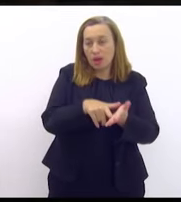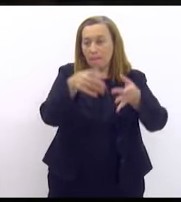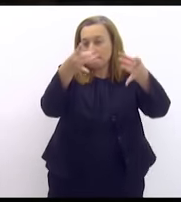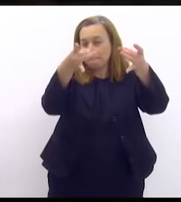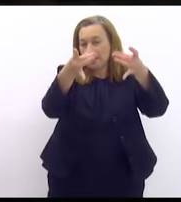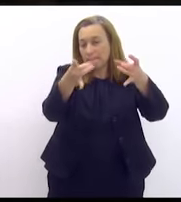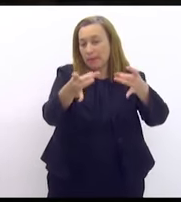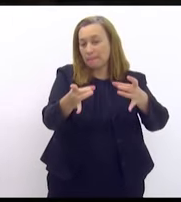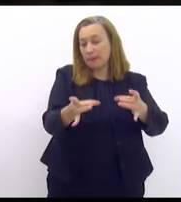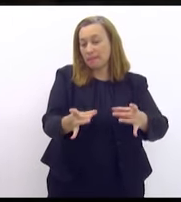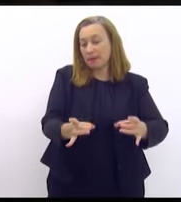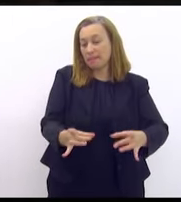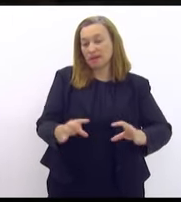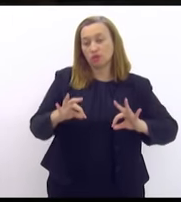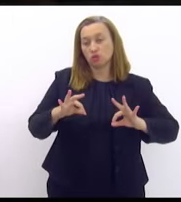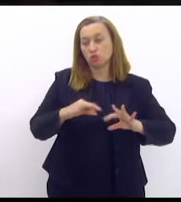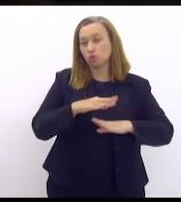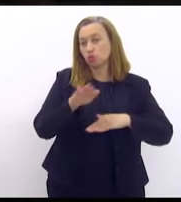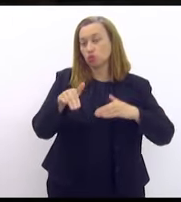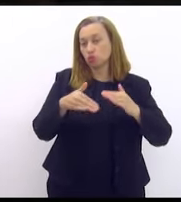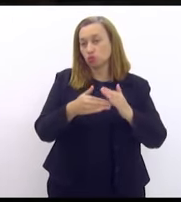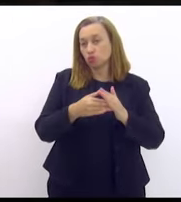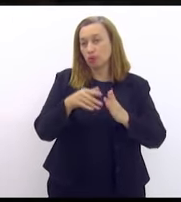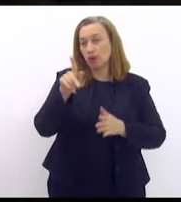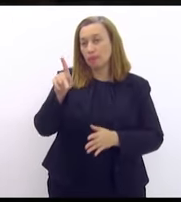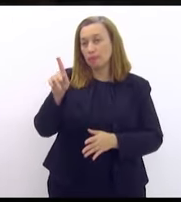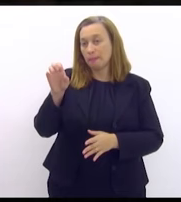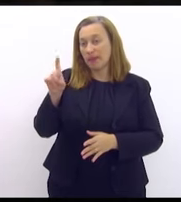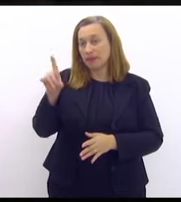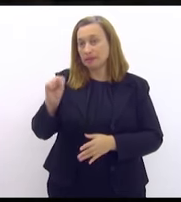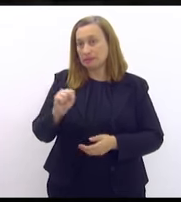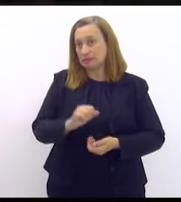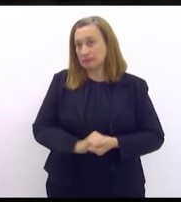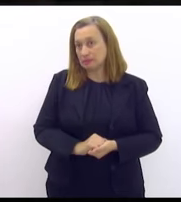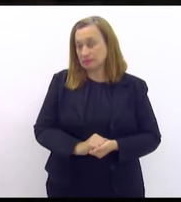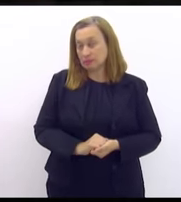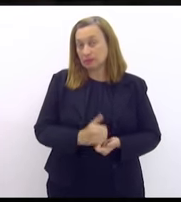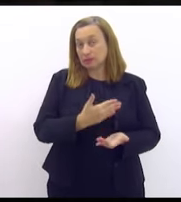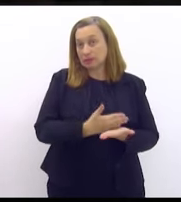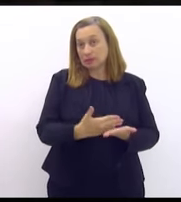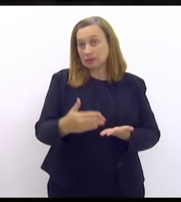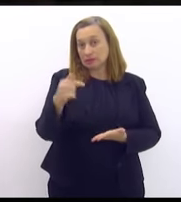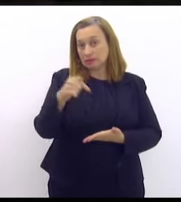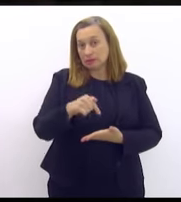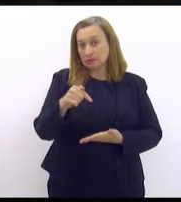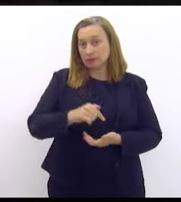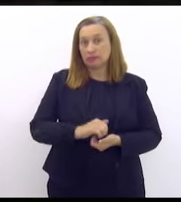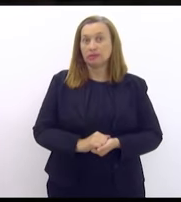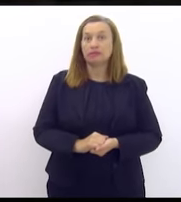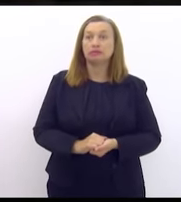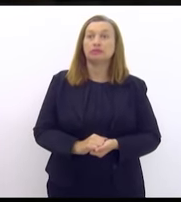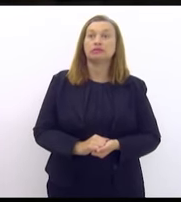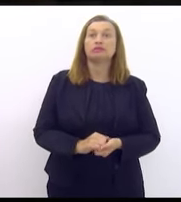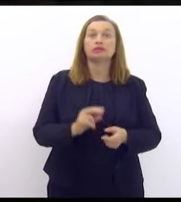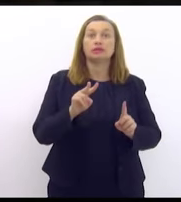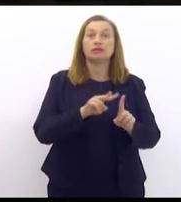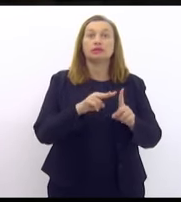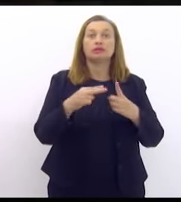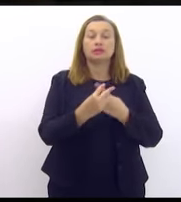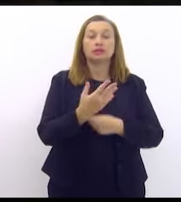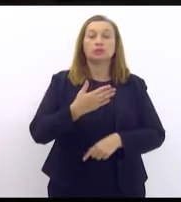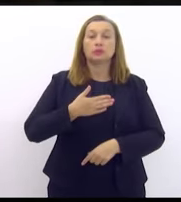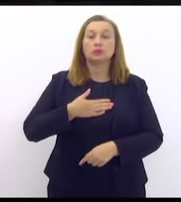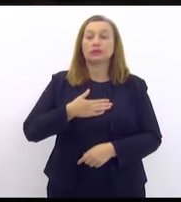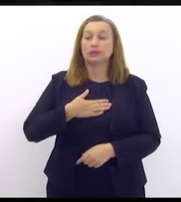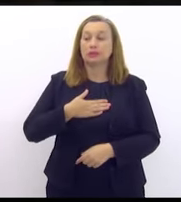sintetiza todos os PEDs. Eu vou começar aqui a fazer minha visão